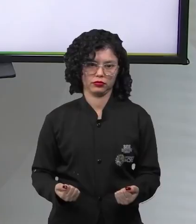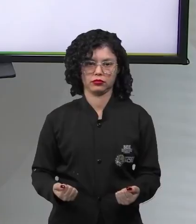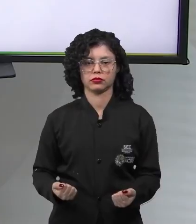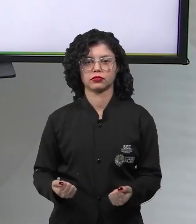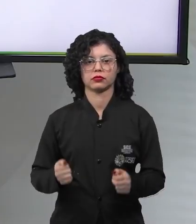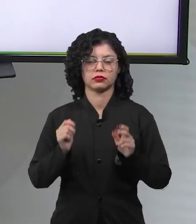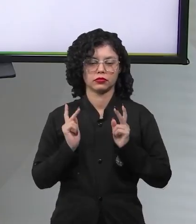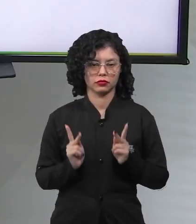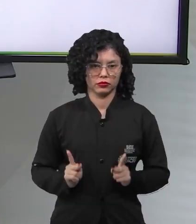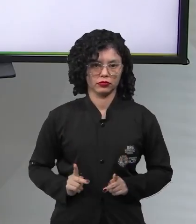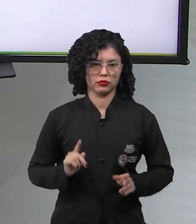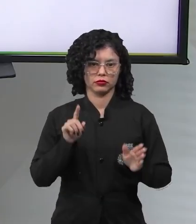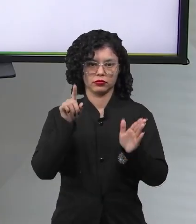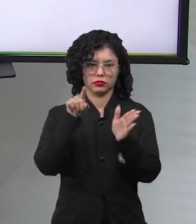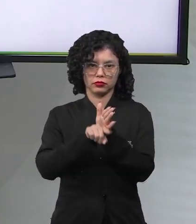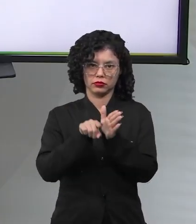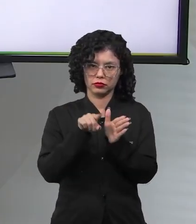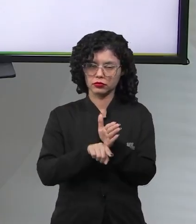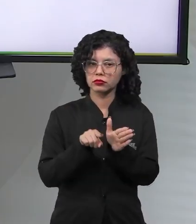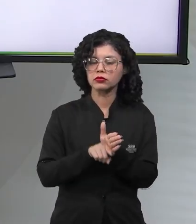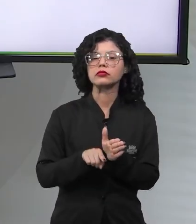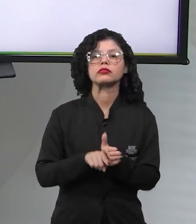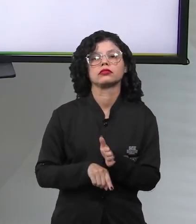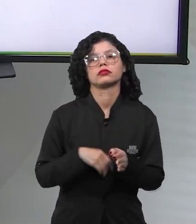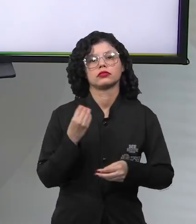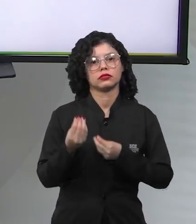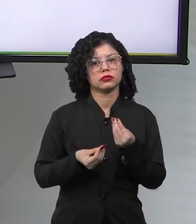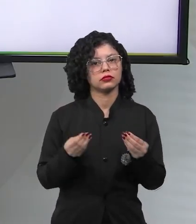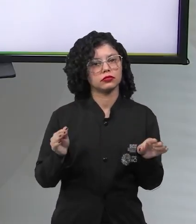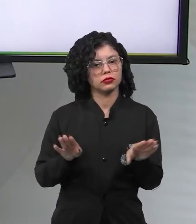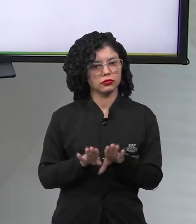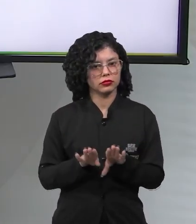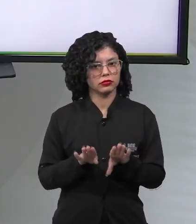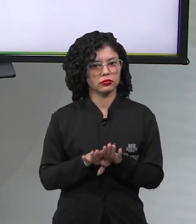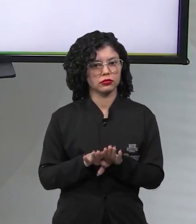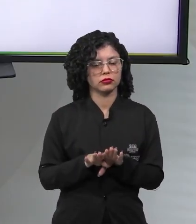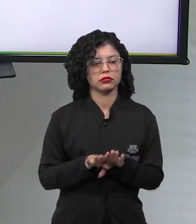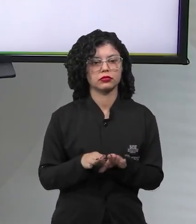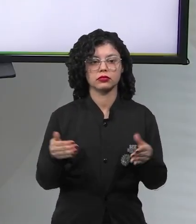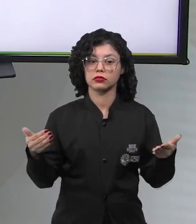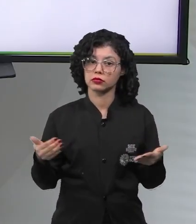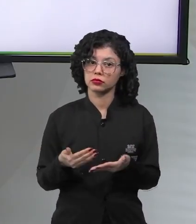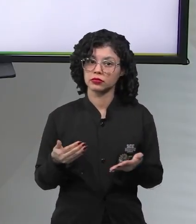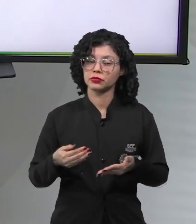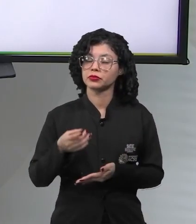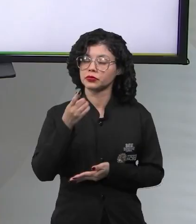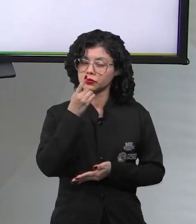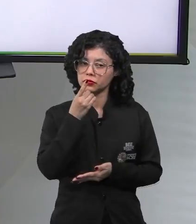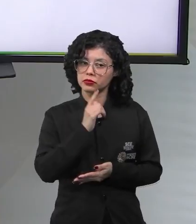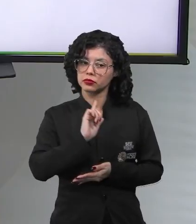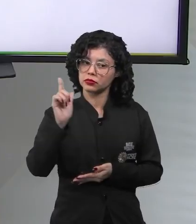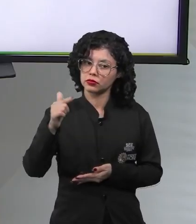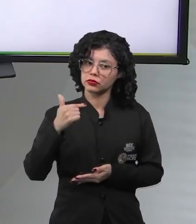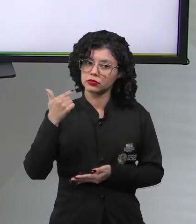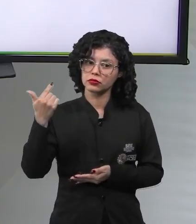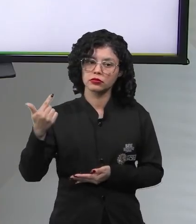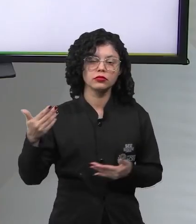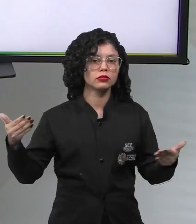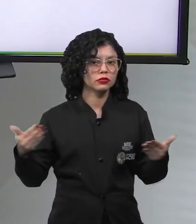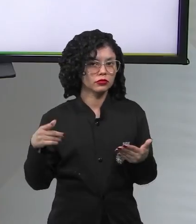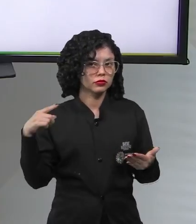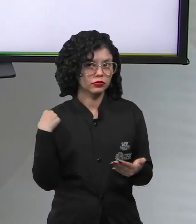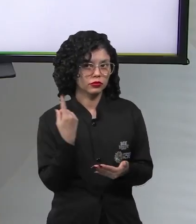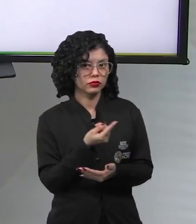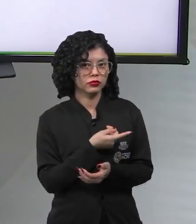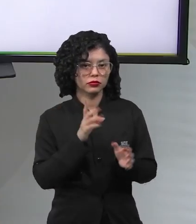uma postura de questionamento. Como nós também temos na atualidade, mas sobre outra moldagem. Hoje nós